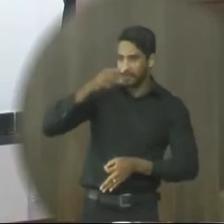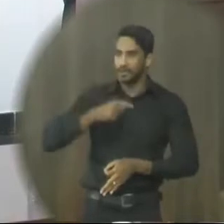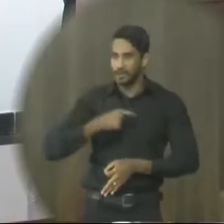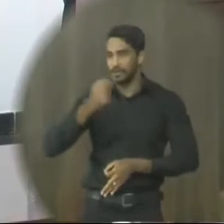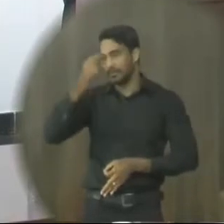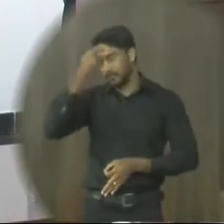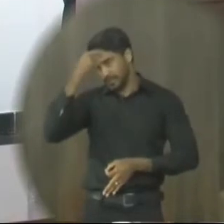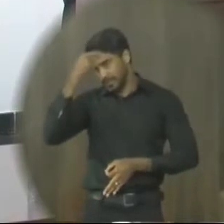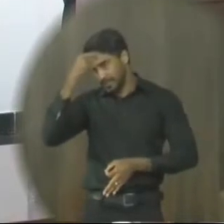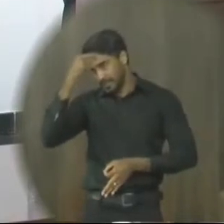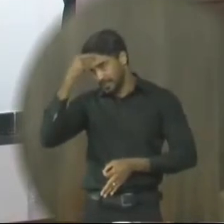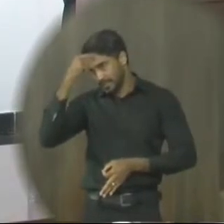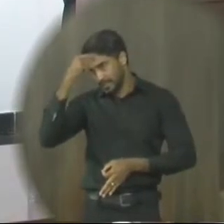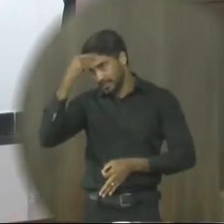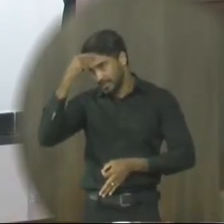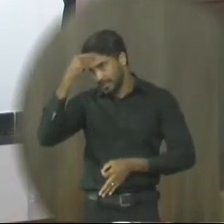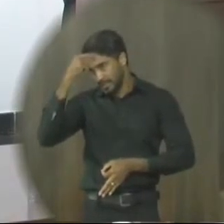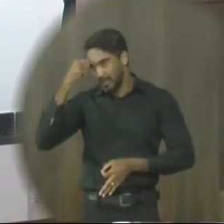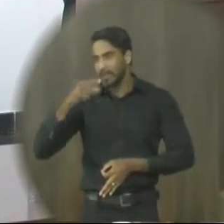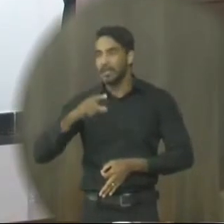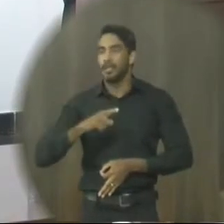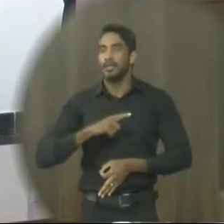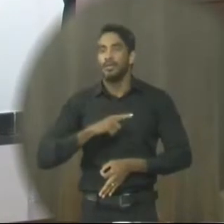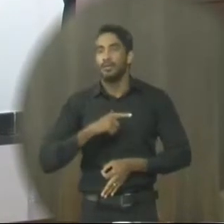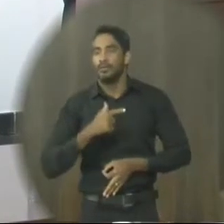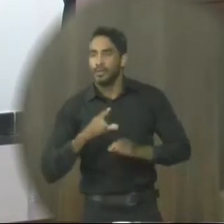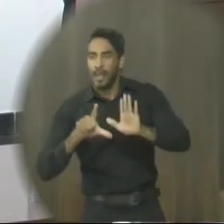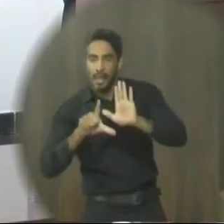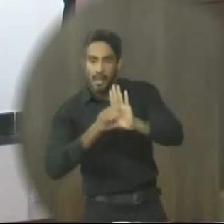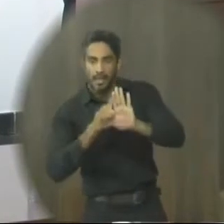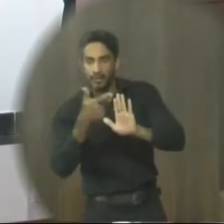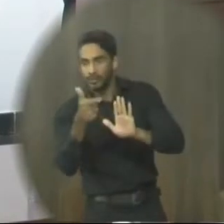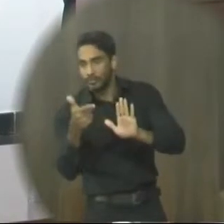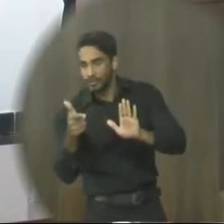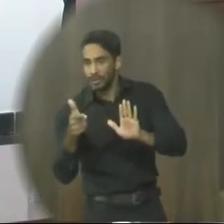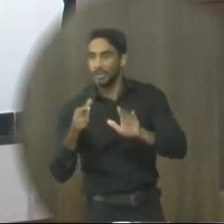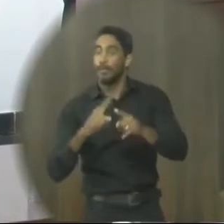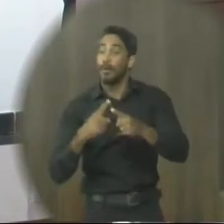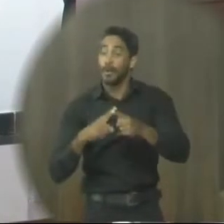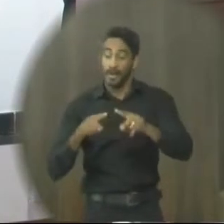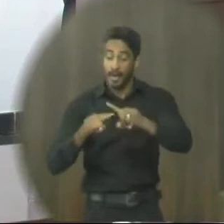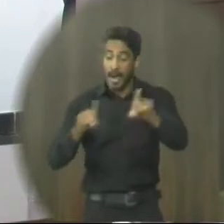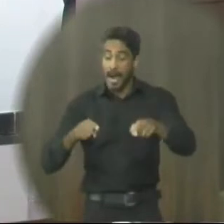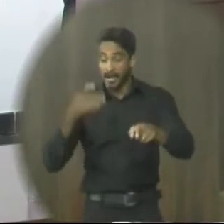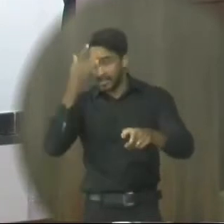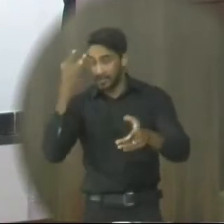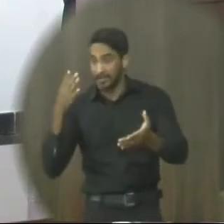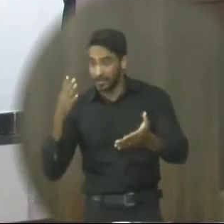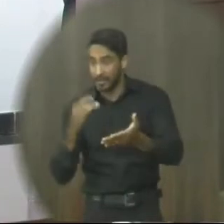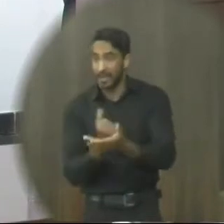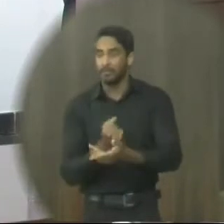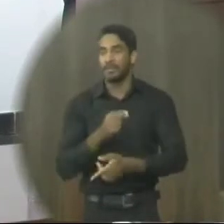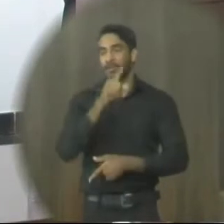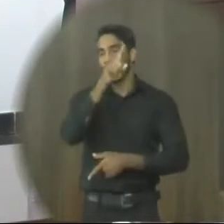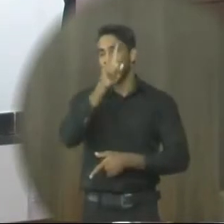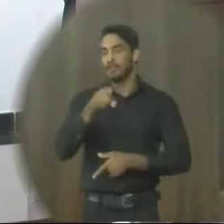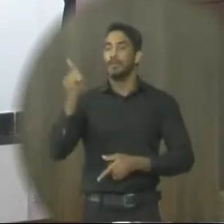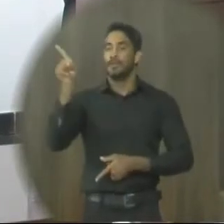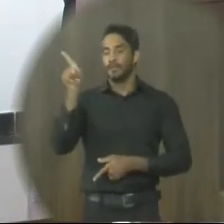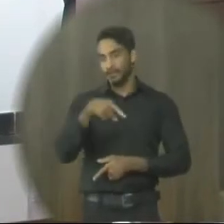ilegal fazer isso por se tratar de uma área de invasão, aí foi cancelado